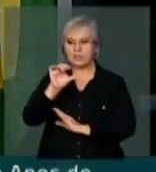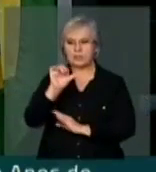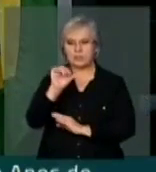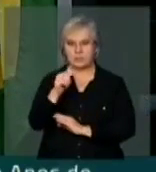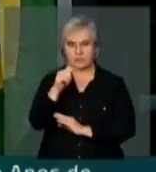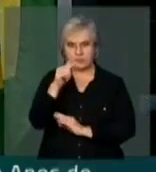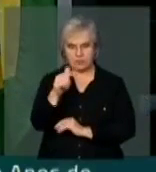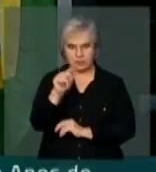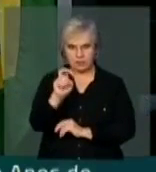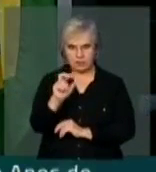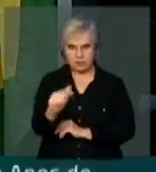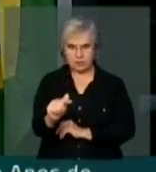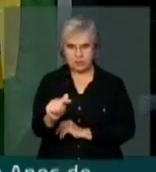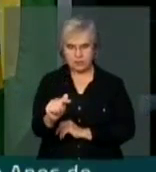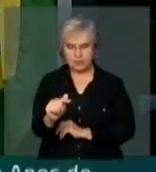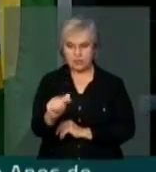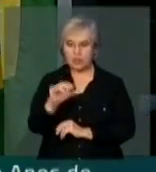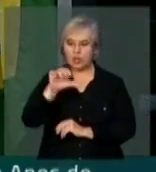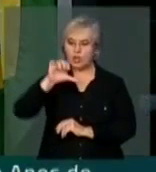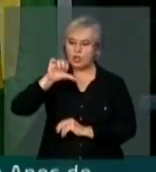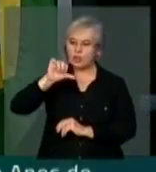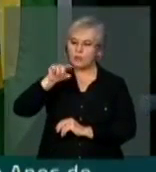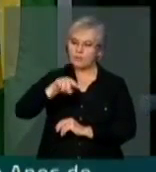9.757, a Lei